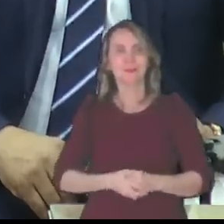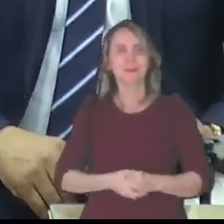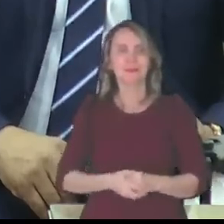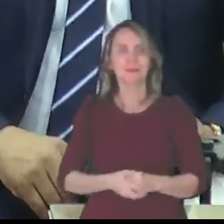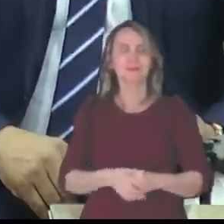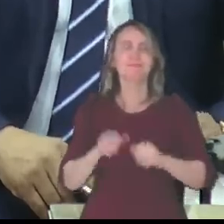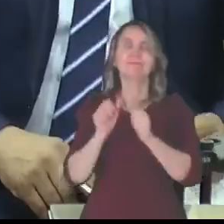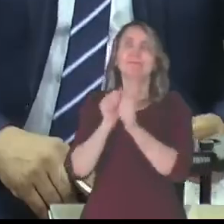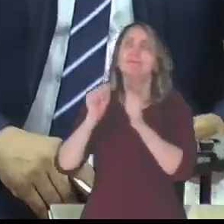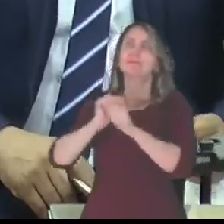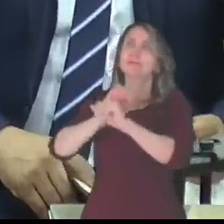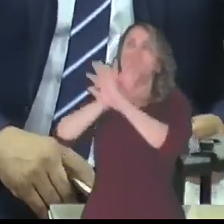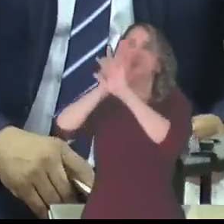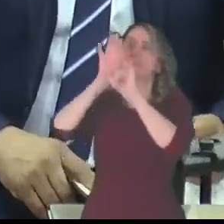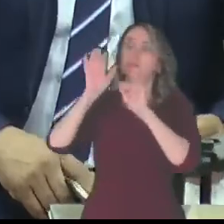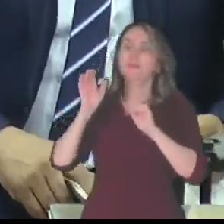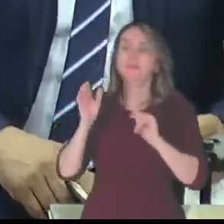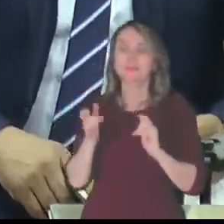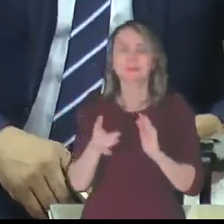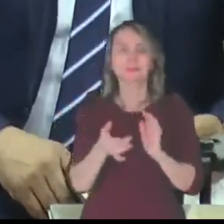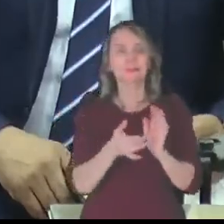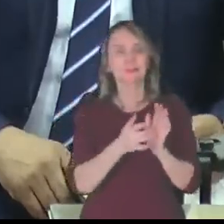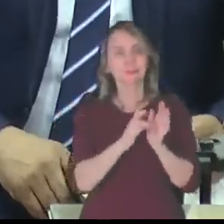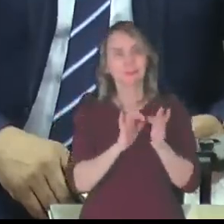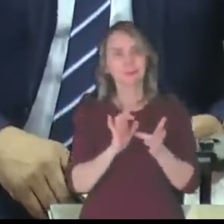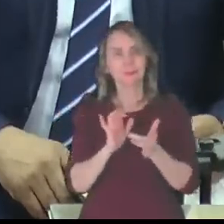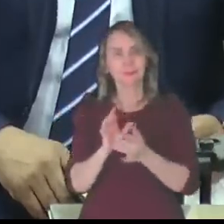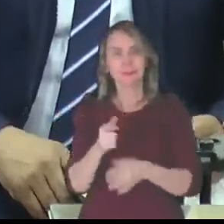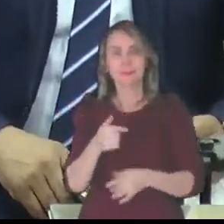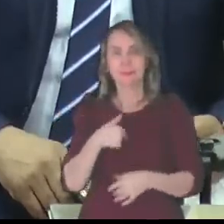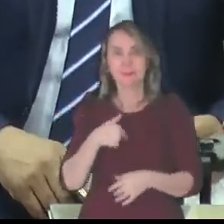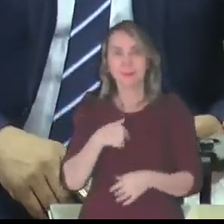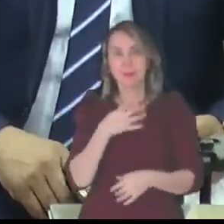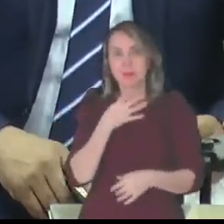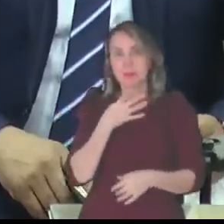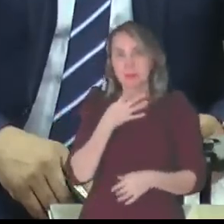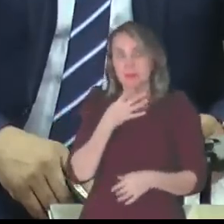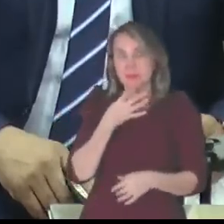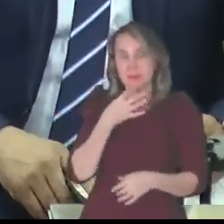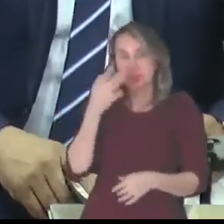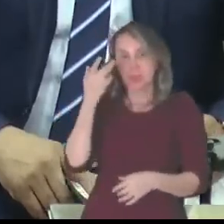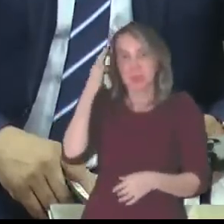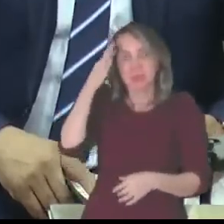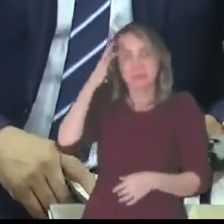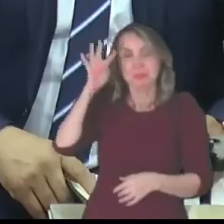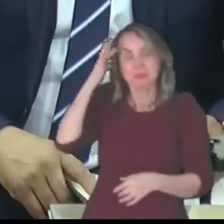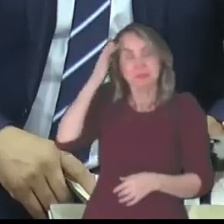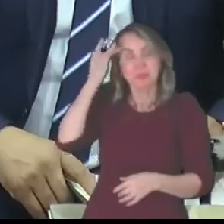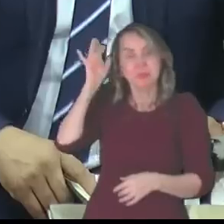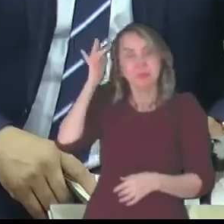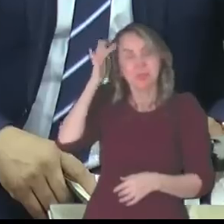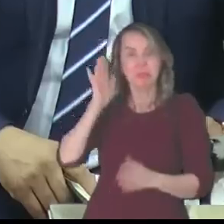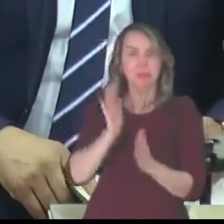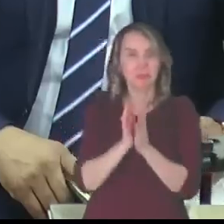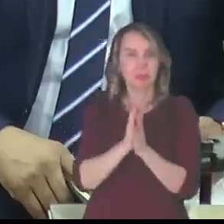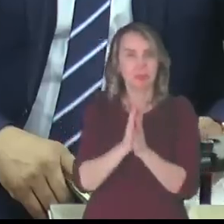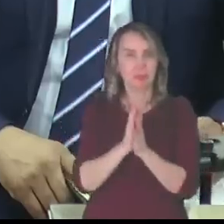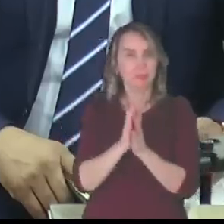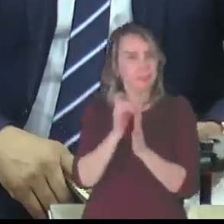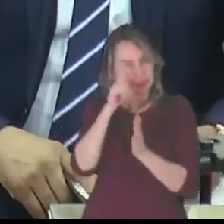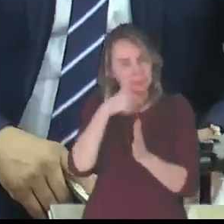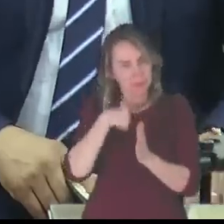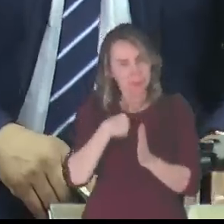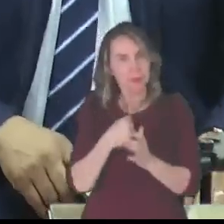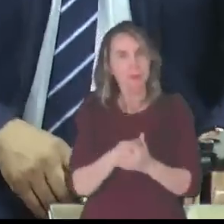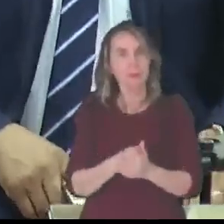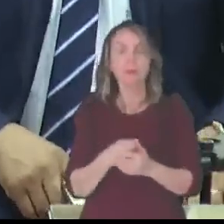dá para dar glória a Jesus eu não sei orar eu tenho dificuldade de orar eu tenho dificuldade de